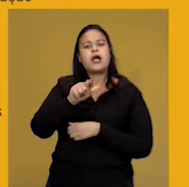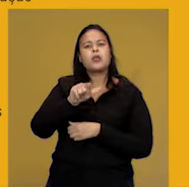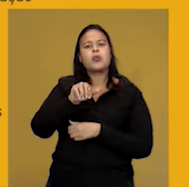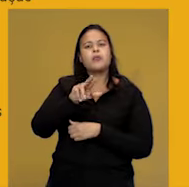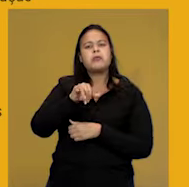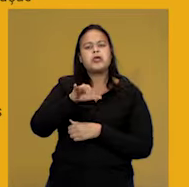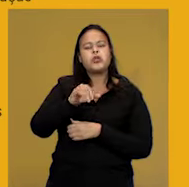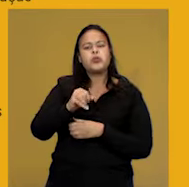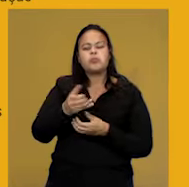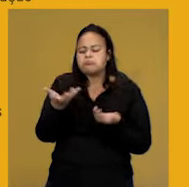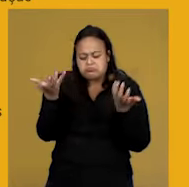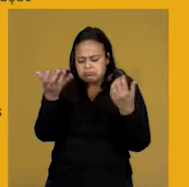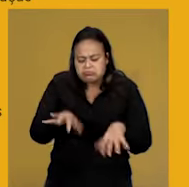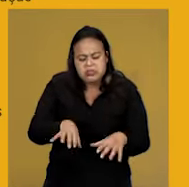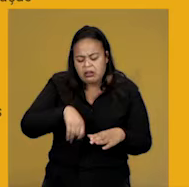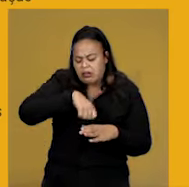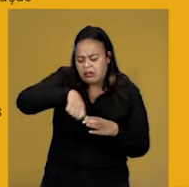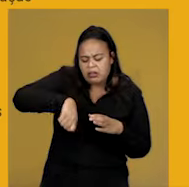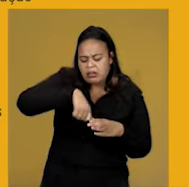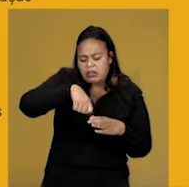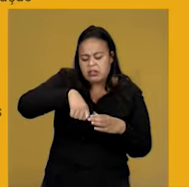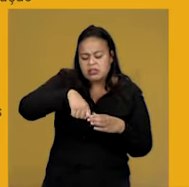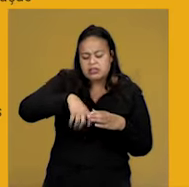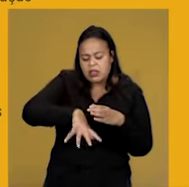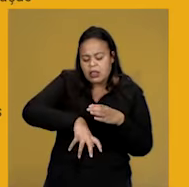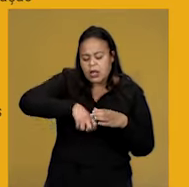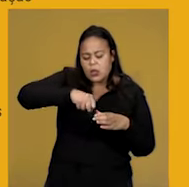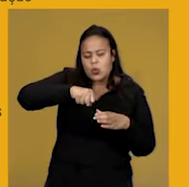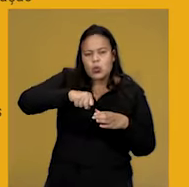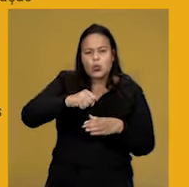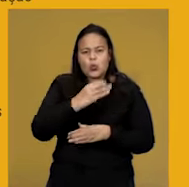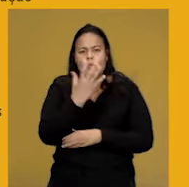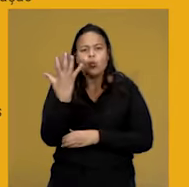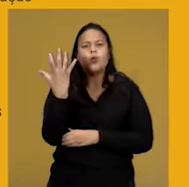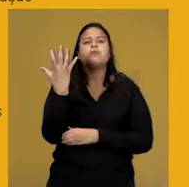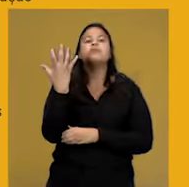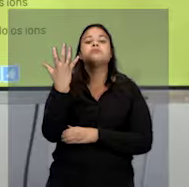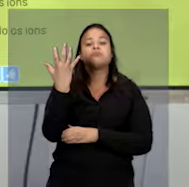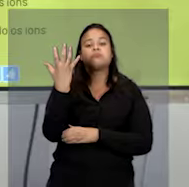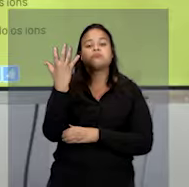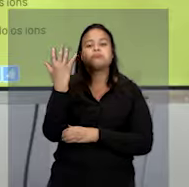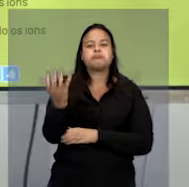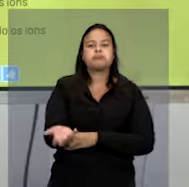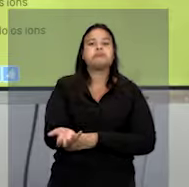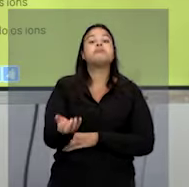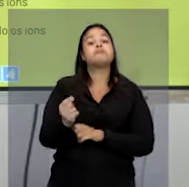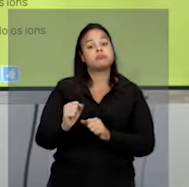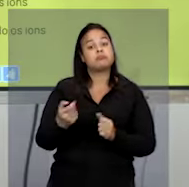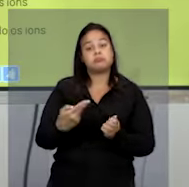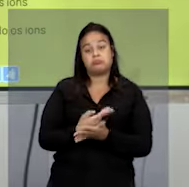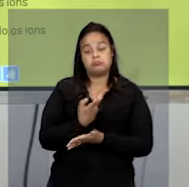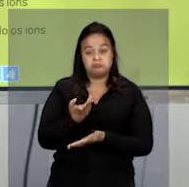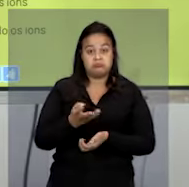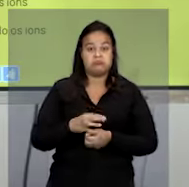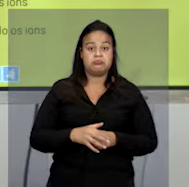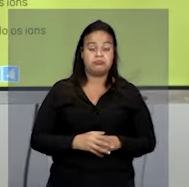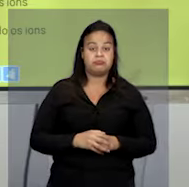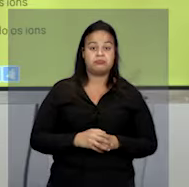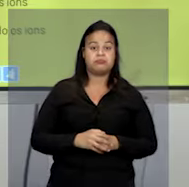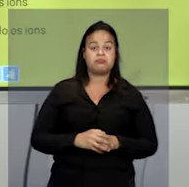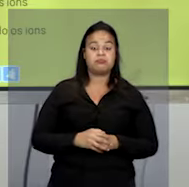solúvel, senão ele vai ser absorvido pela planta e vai danificar a planta. Eu não quero